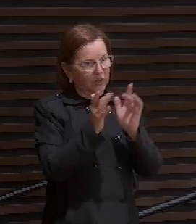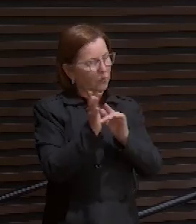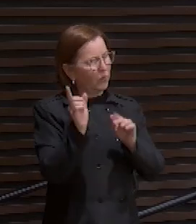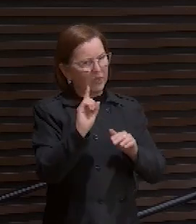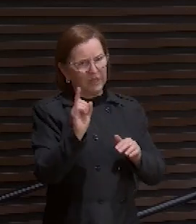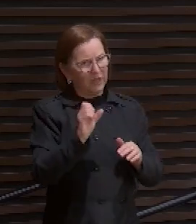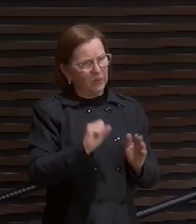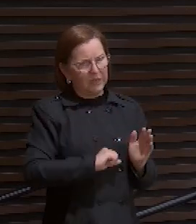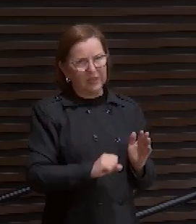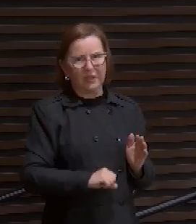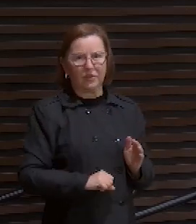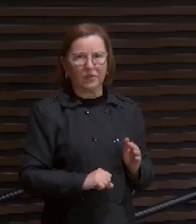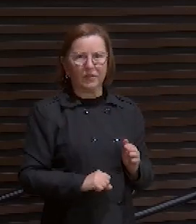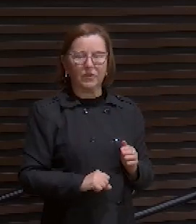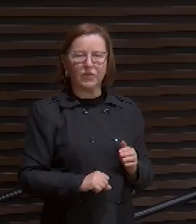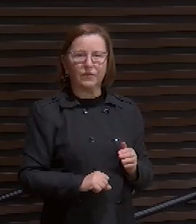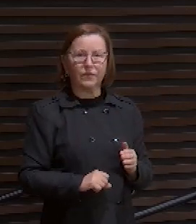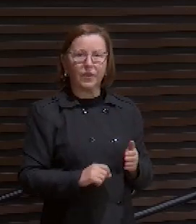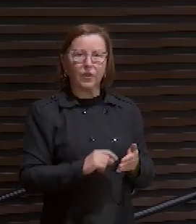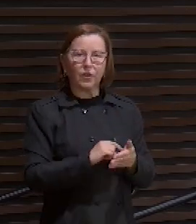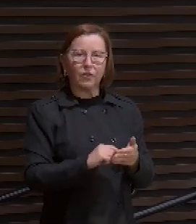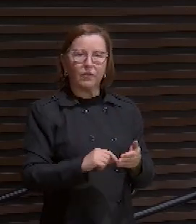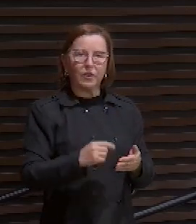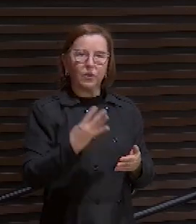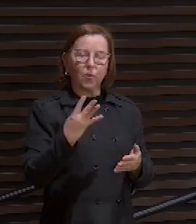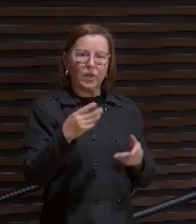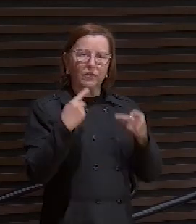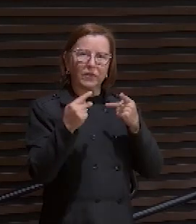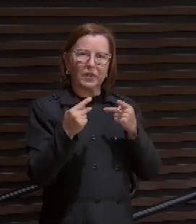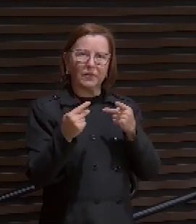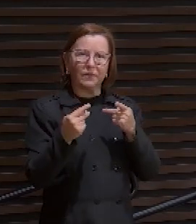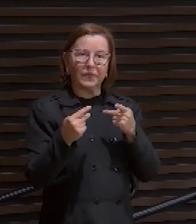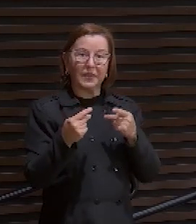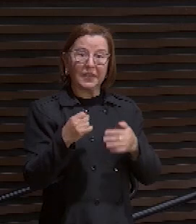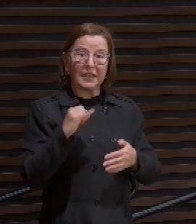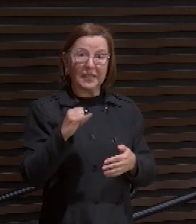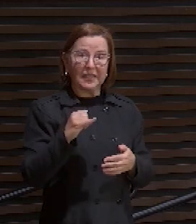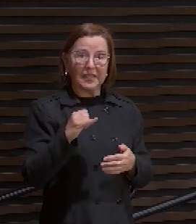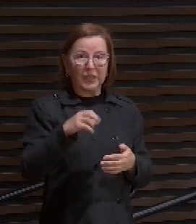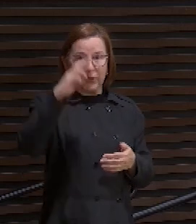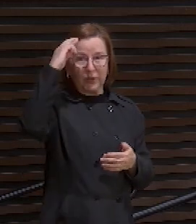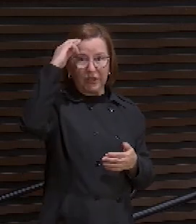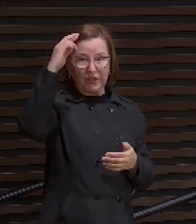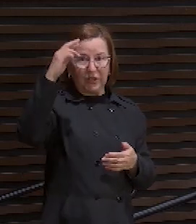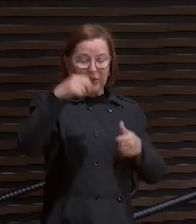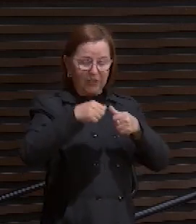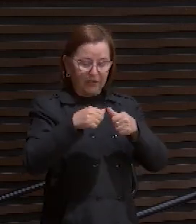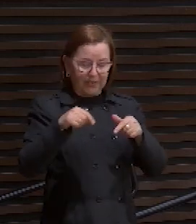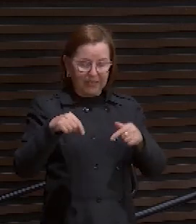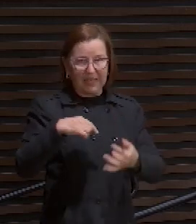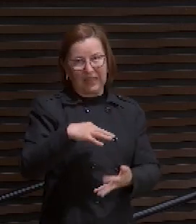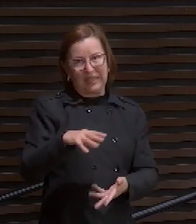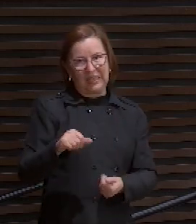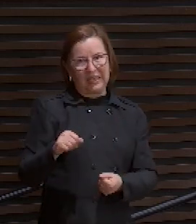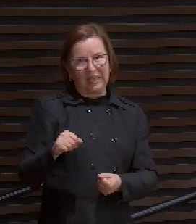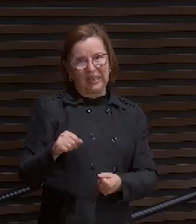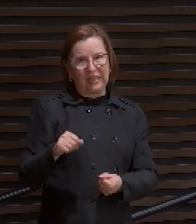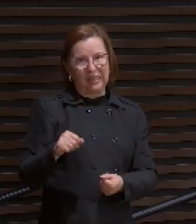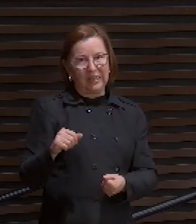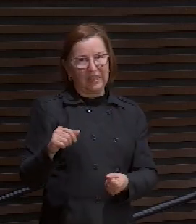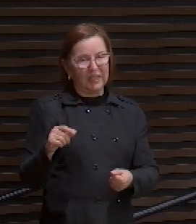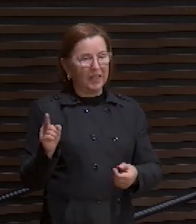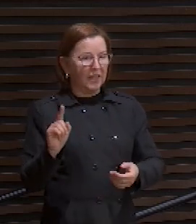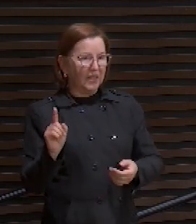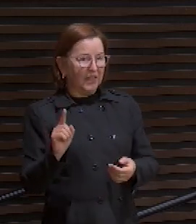4. O verso 4 nos diz: ora, se ele estivesse na terra, nem mesmo